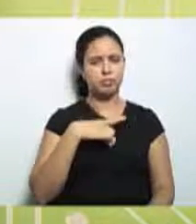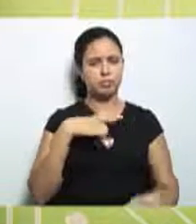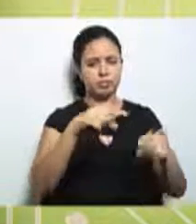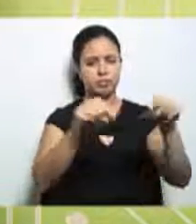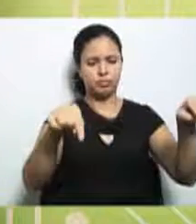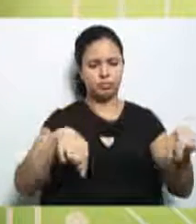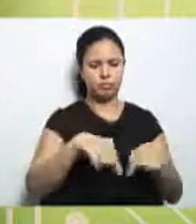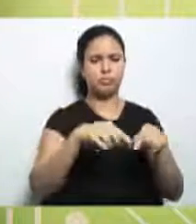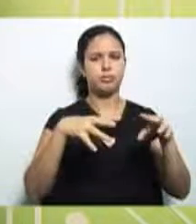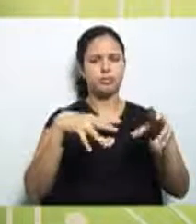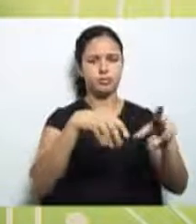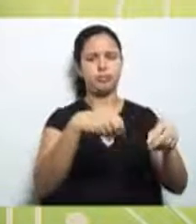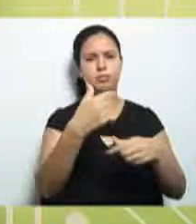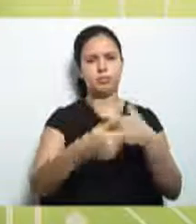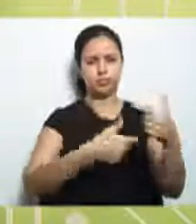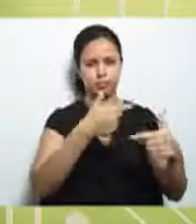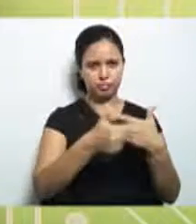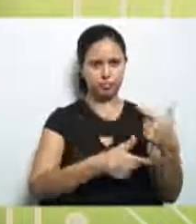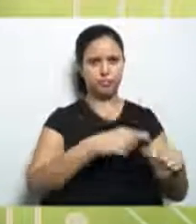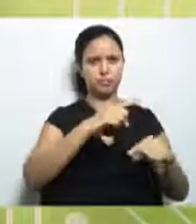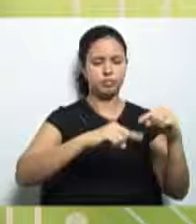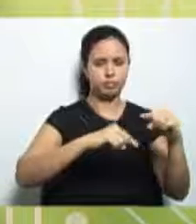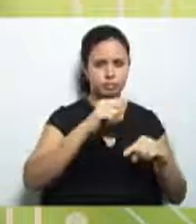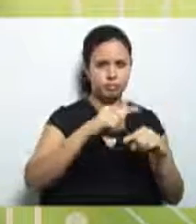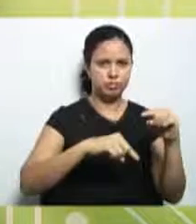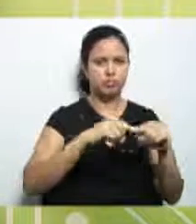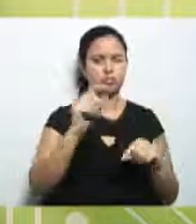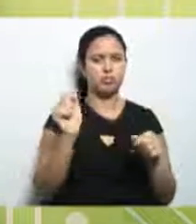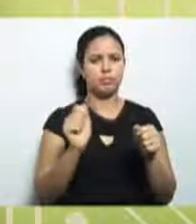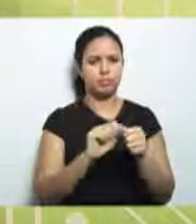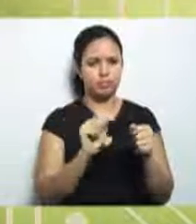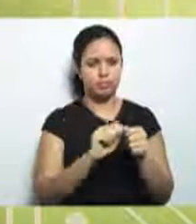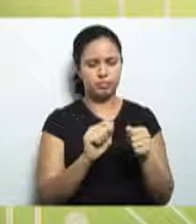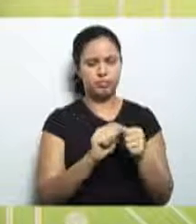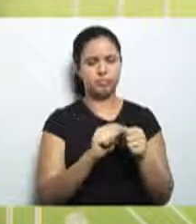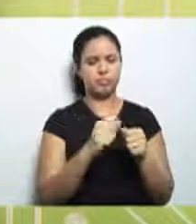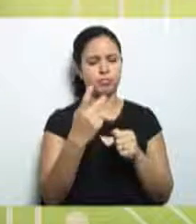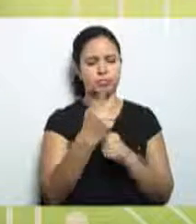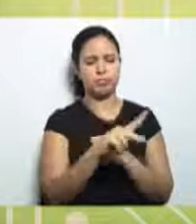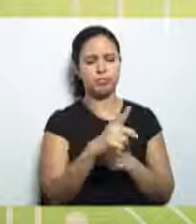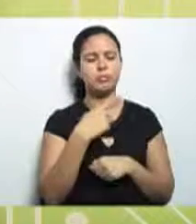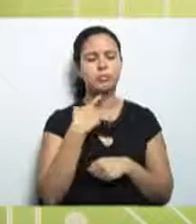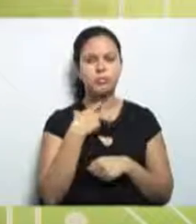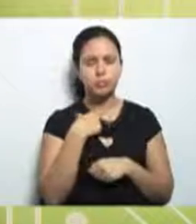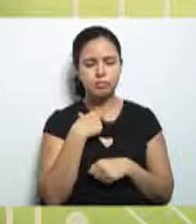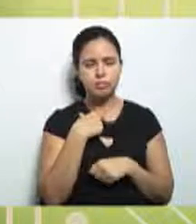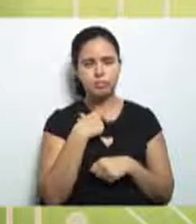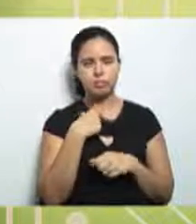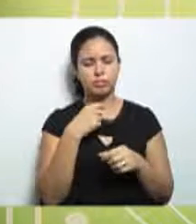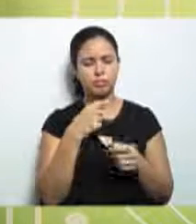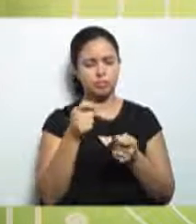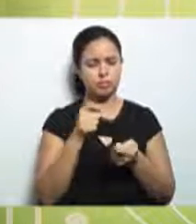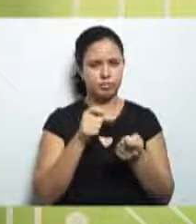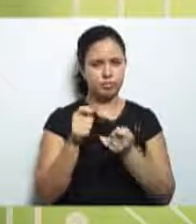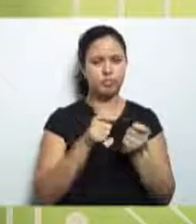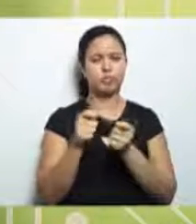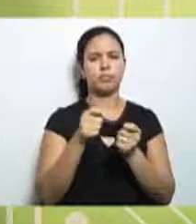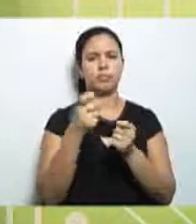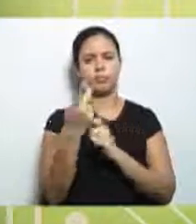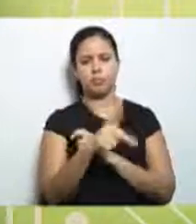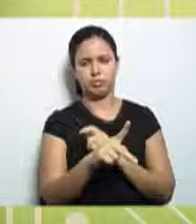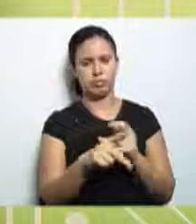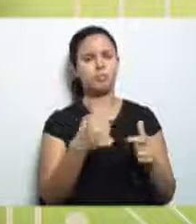conforme a sua necessidade, conforme a sua vontade. Ele tinha essa posse, ele controlava a sua